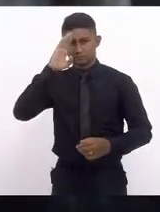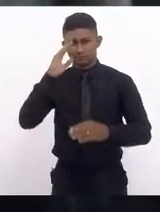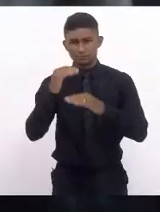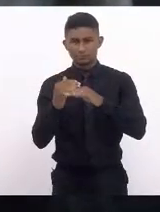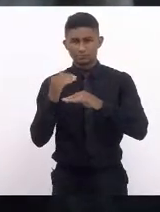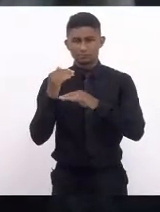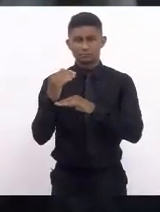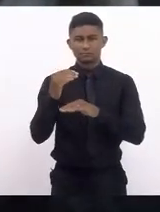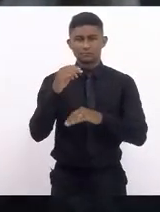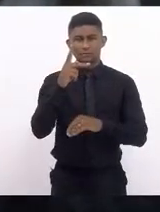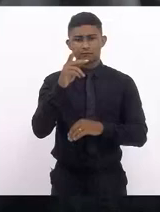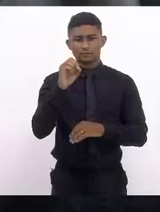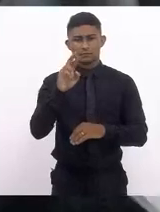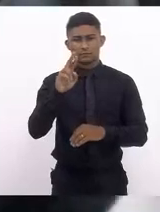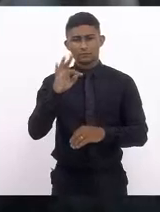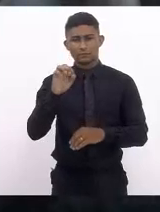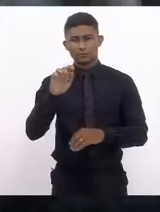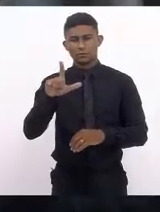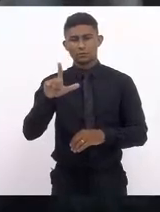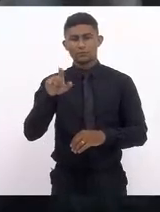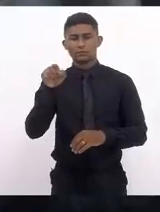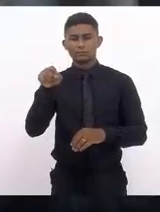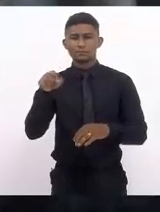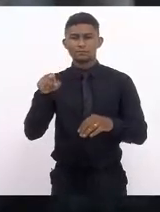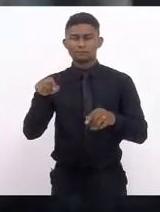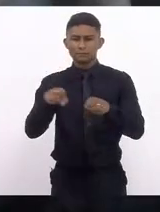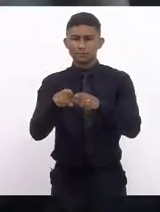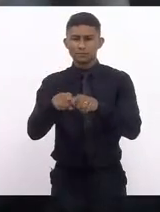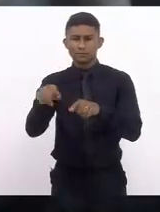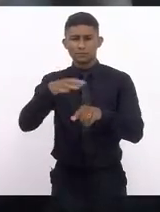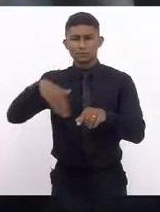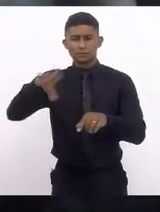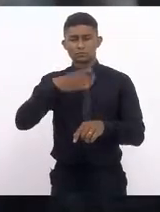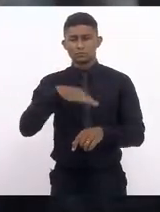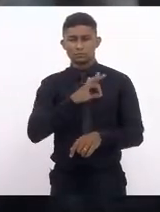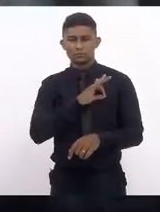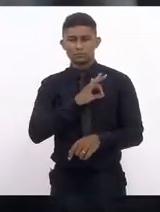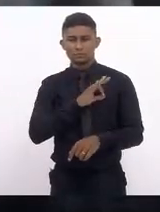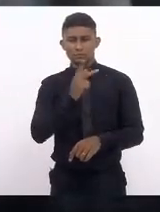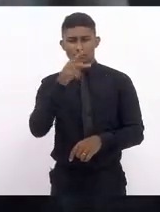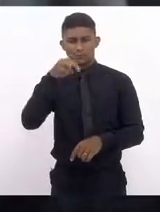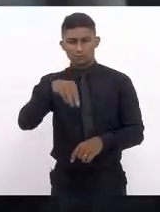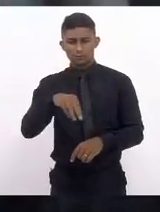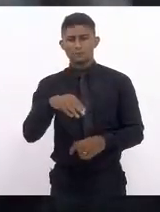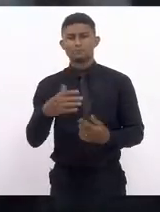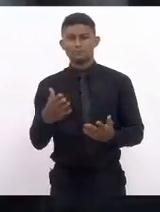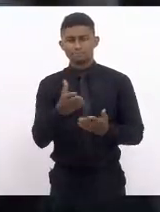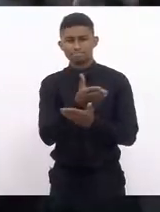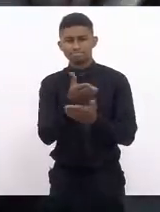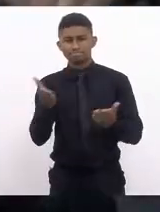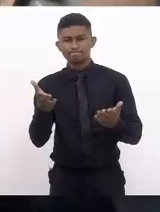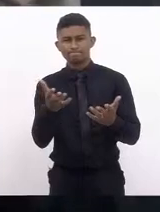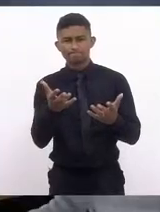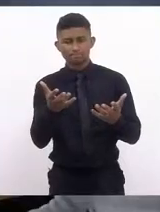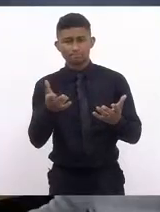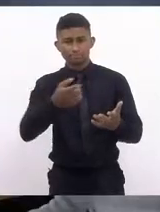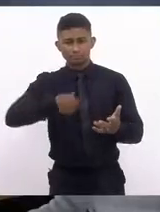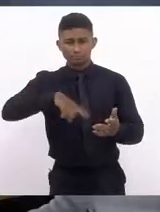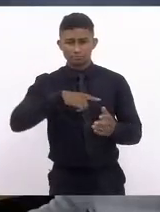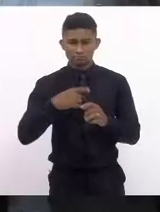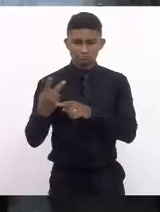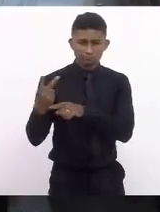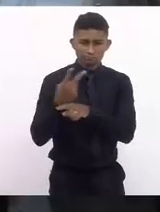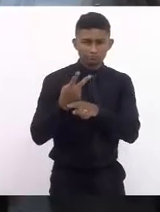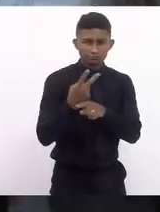Portugal em nome dele aos natas da praça EA todos os policiais militares que procuraram o nosso gabinete